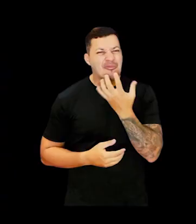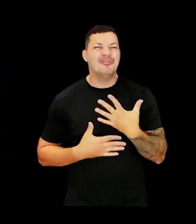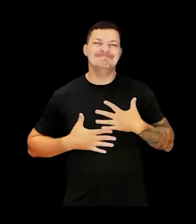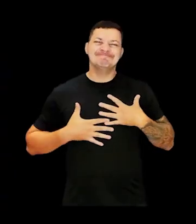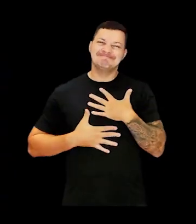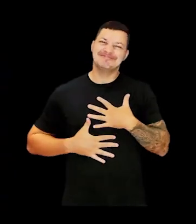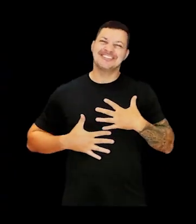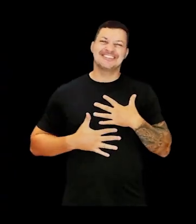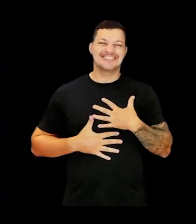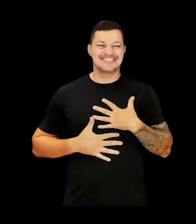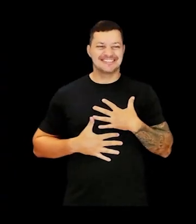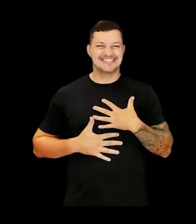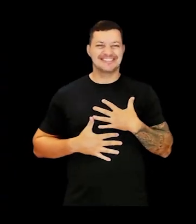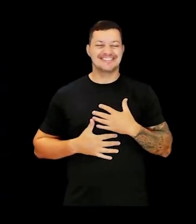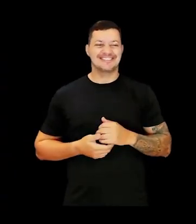bom.